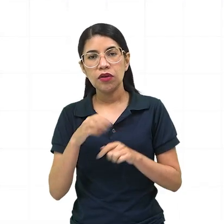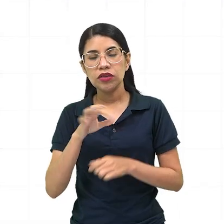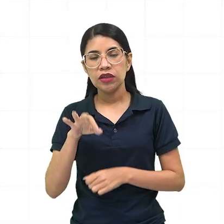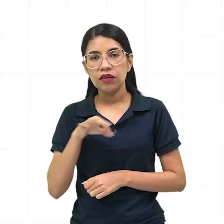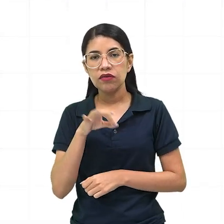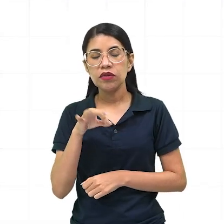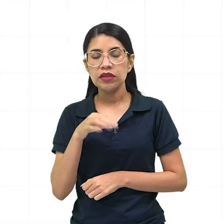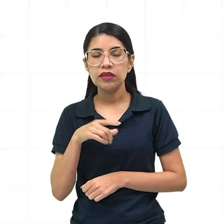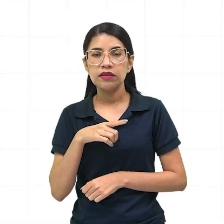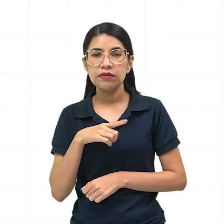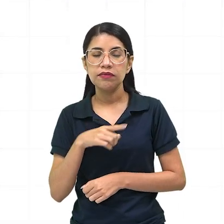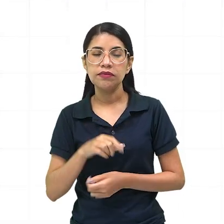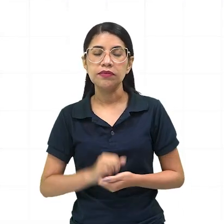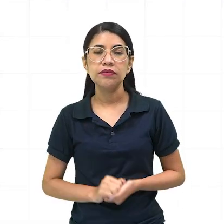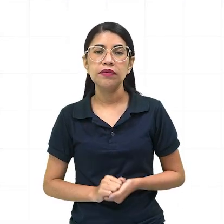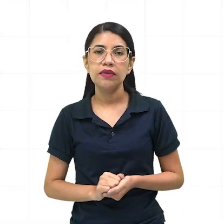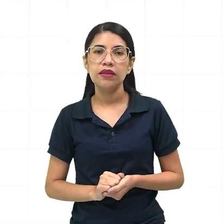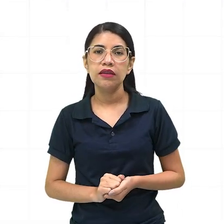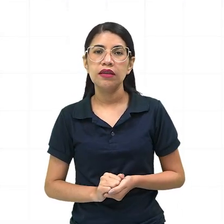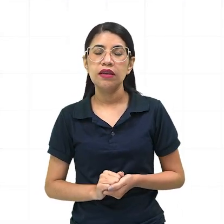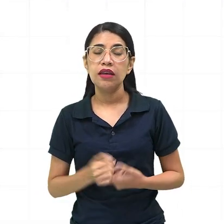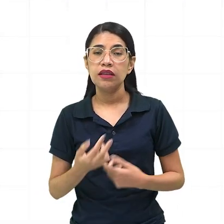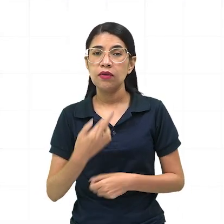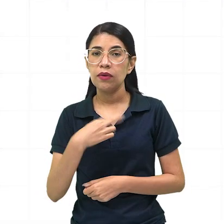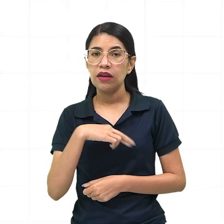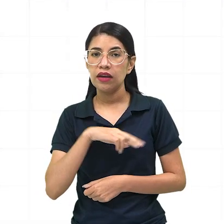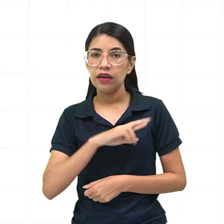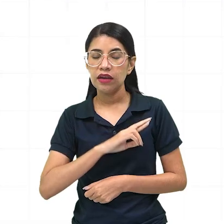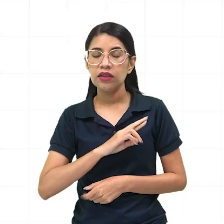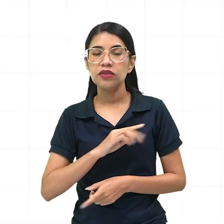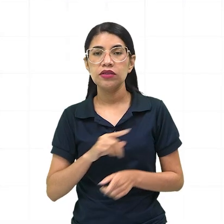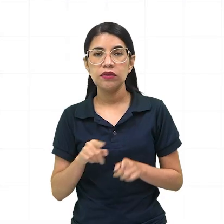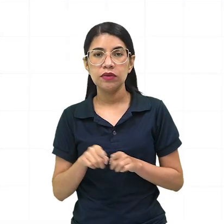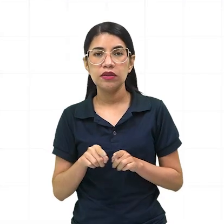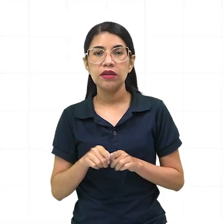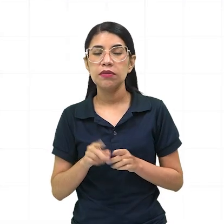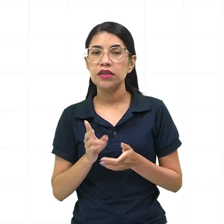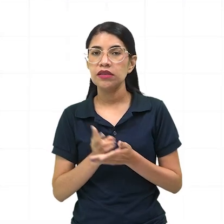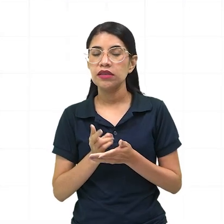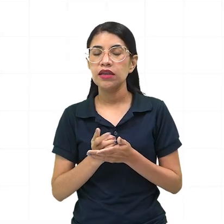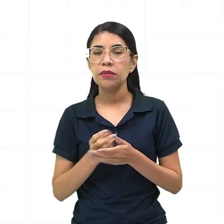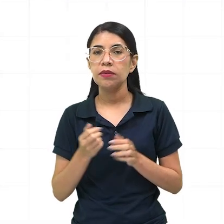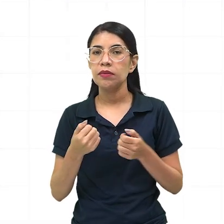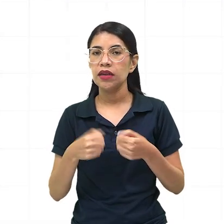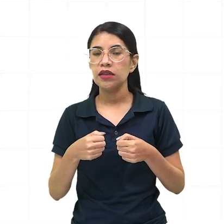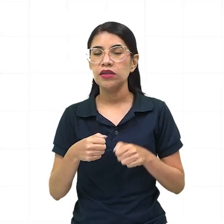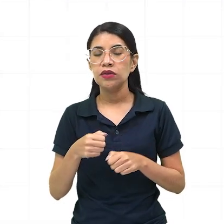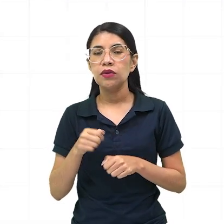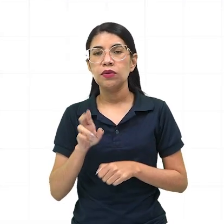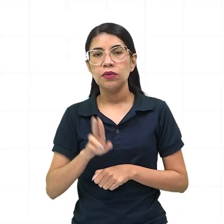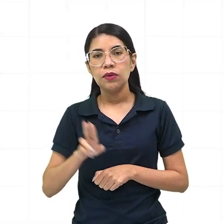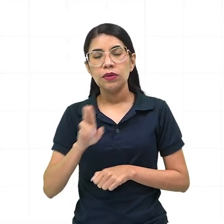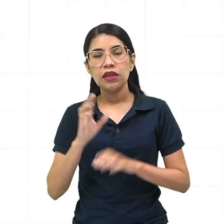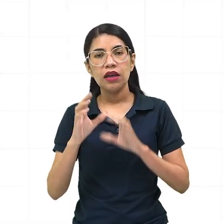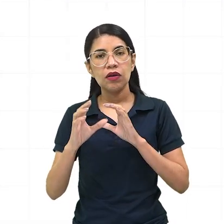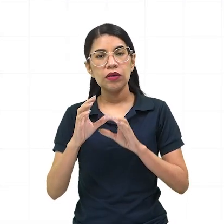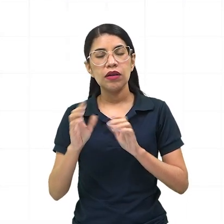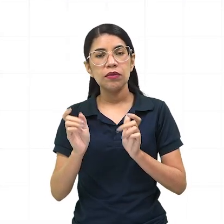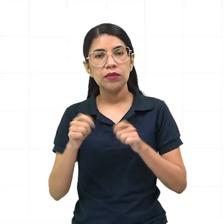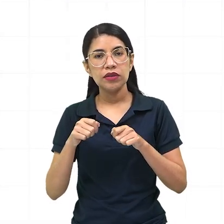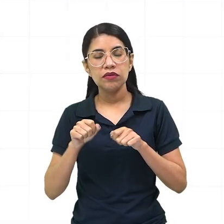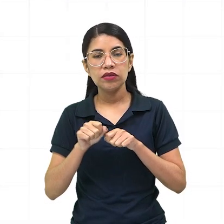aqui, para pensar que a religião também sempre dependeu da comunicação para se